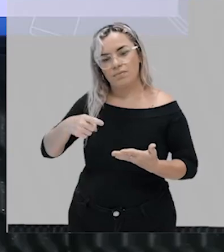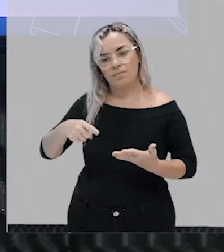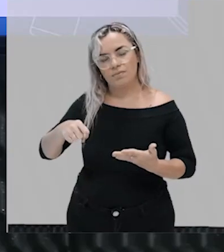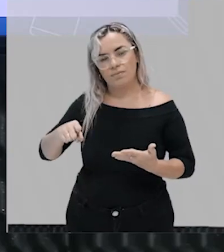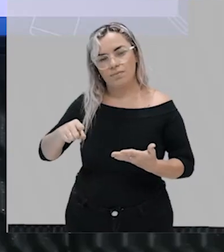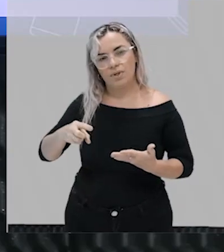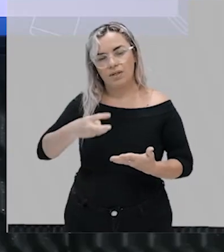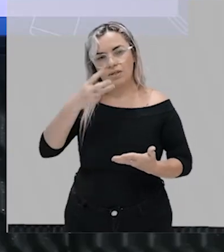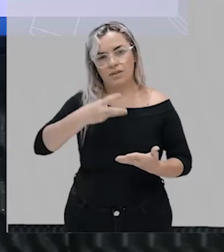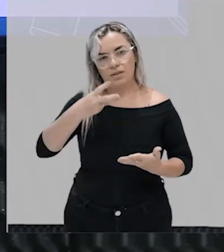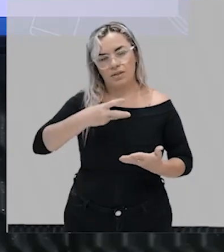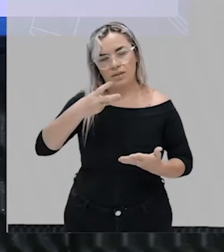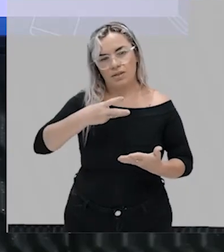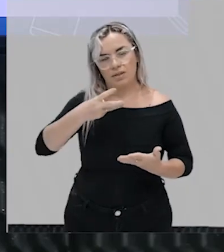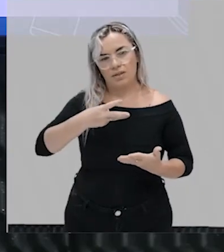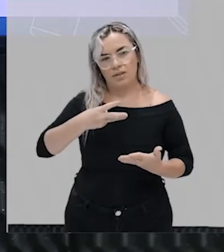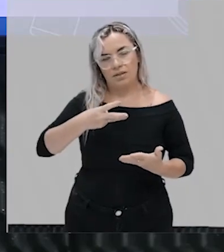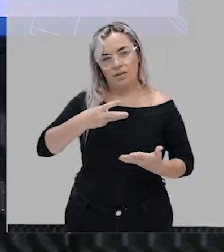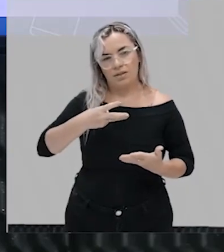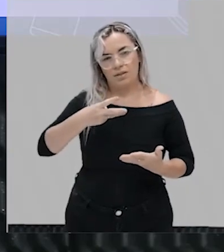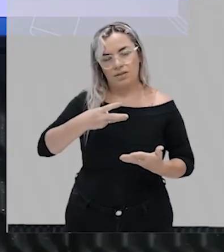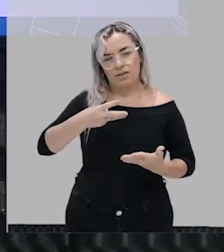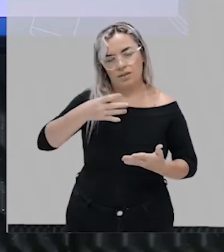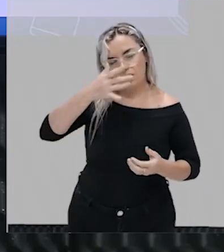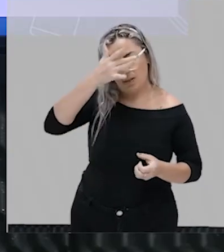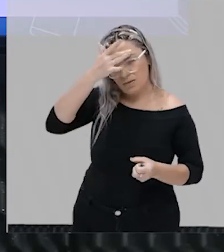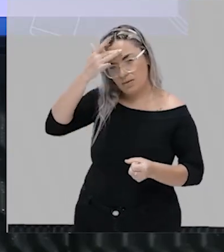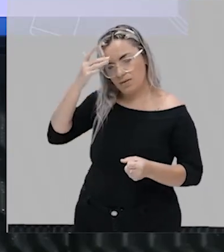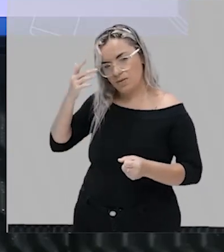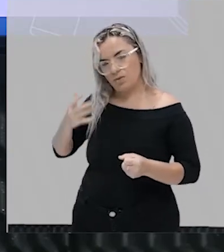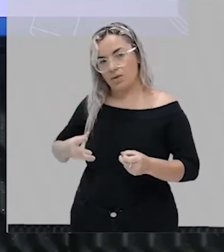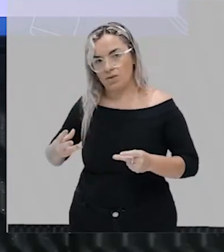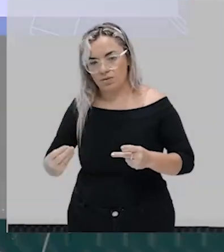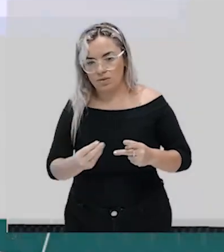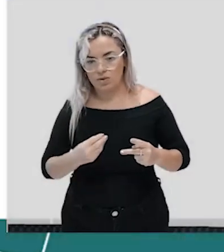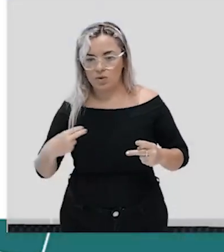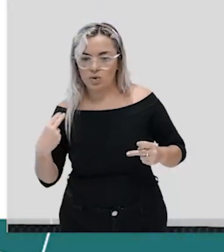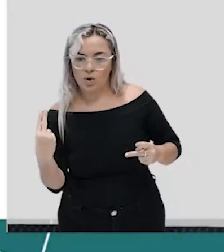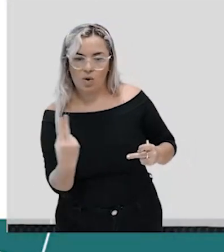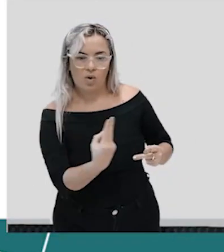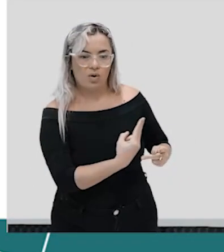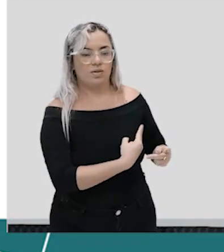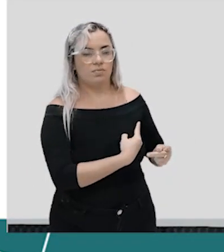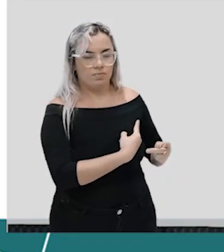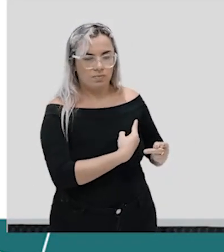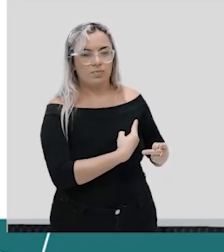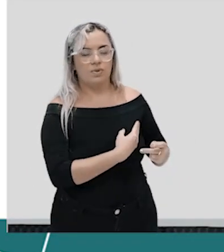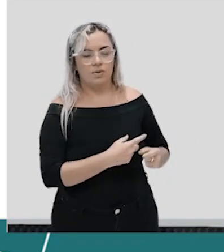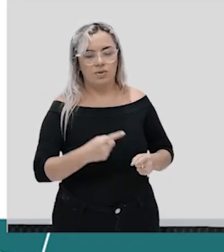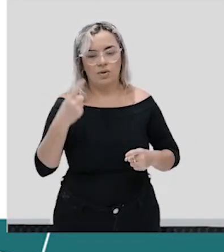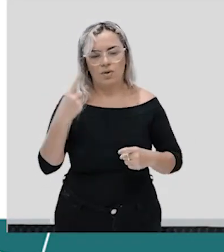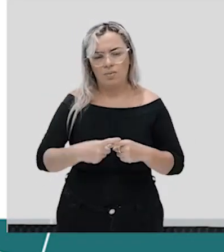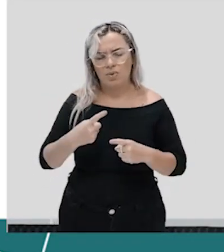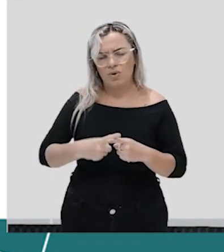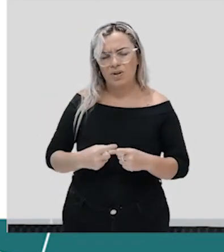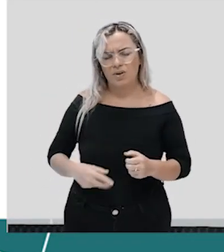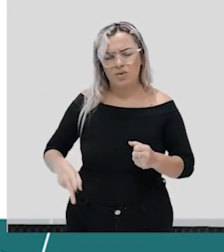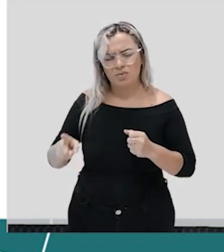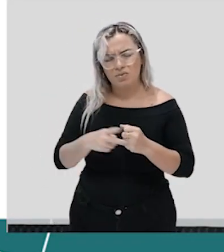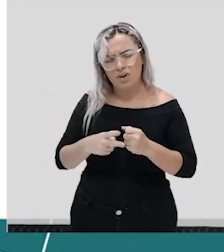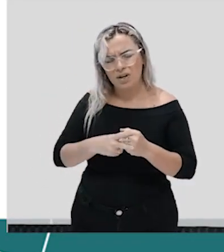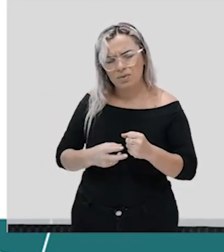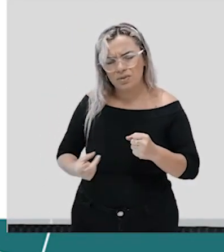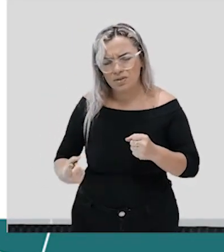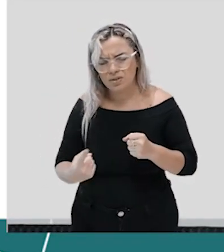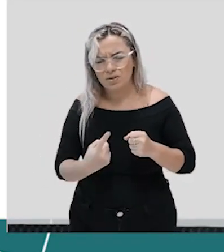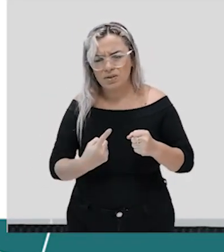a terceira pessoa aqui, a primeira pessoa do plural, a nós mesmos. Então, leva-nos. Por que, que o verbo está no singular? Porque quem